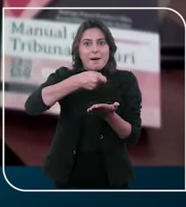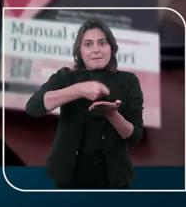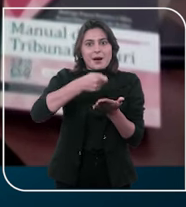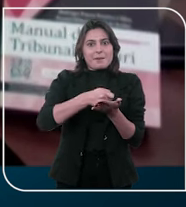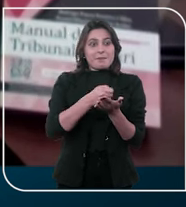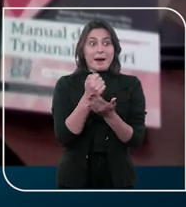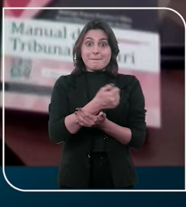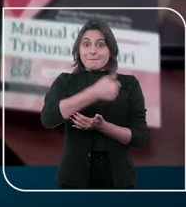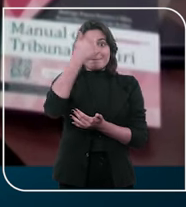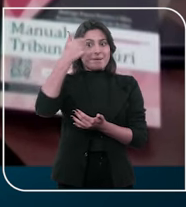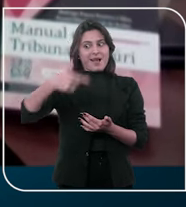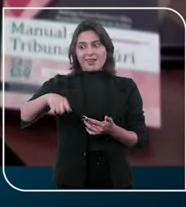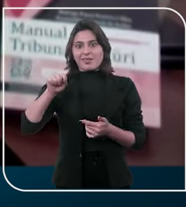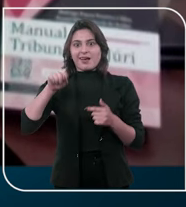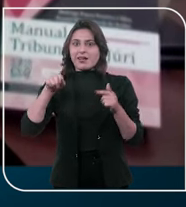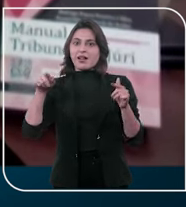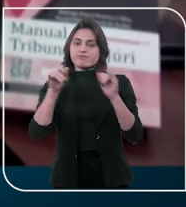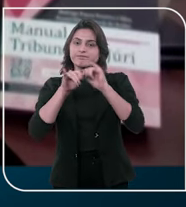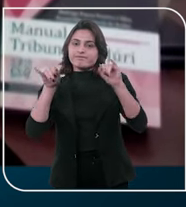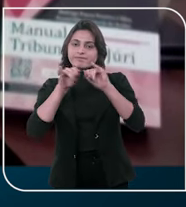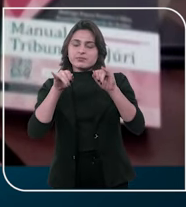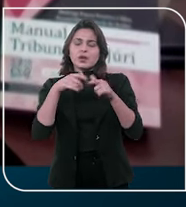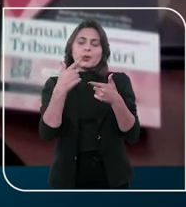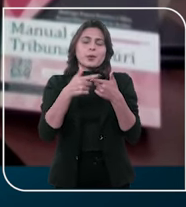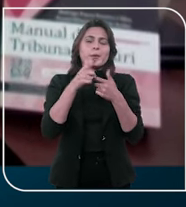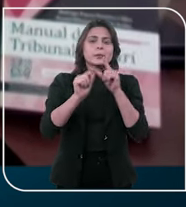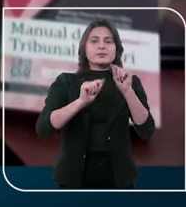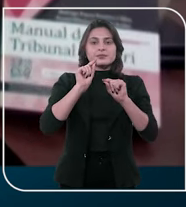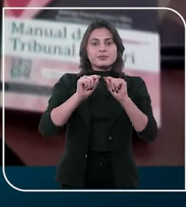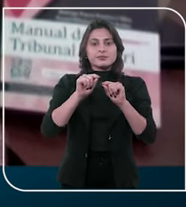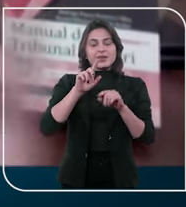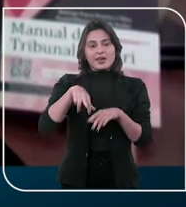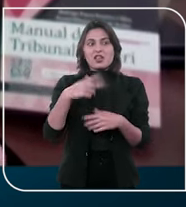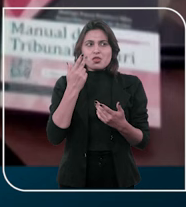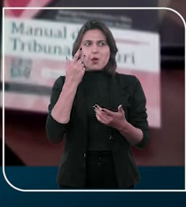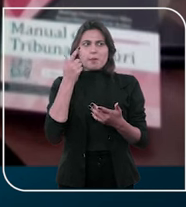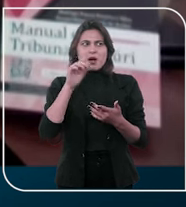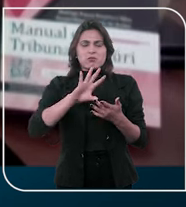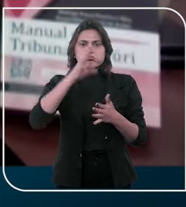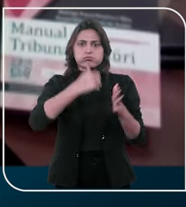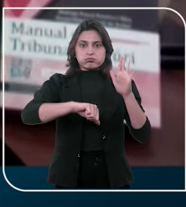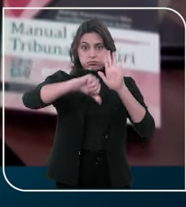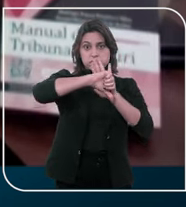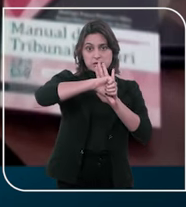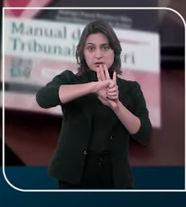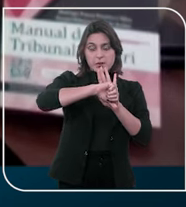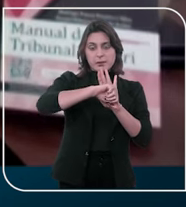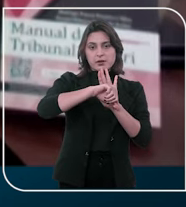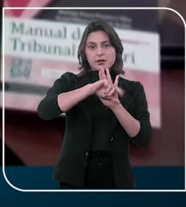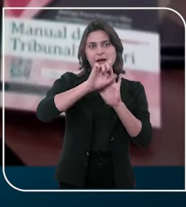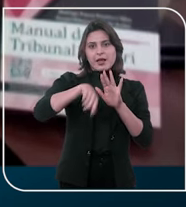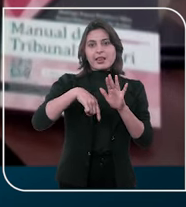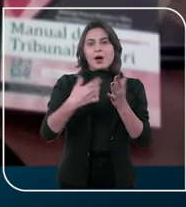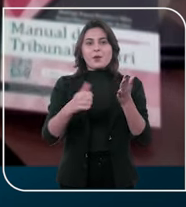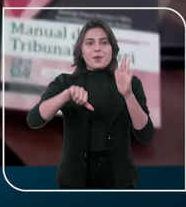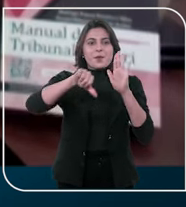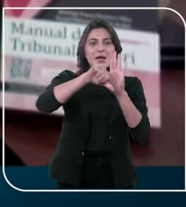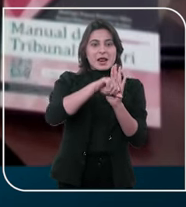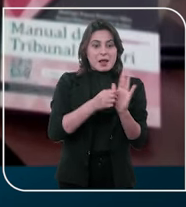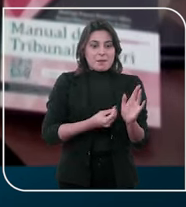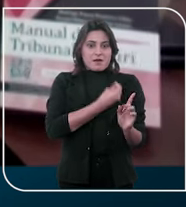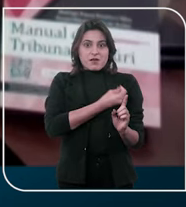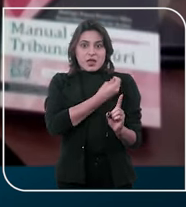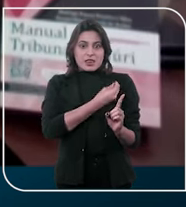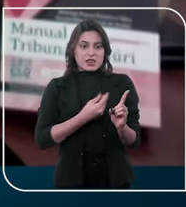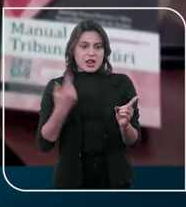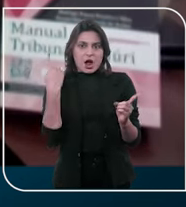qual é? Que normalmente quando acontece um crime, ainda mais um crime doloso contra a vida, que são aqueles crimes que trazem para